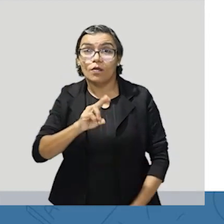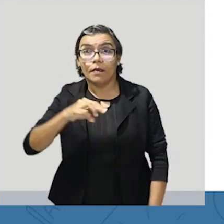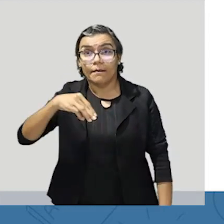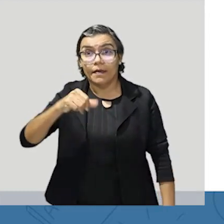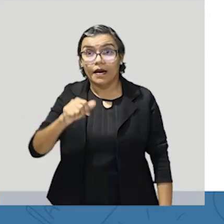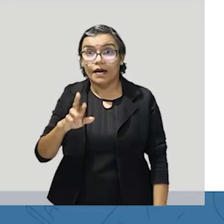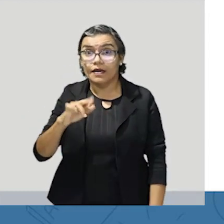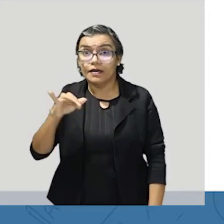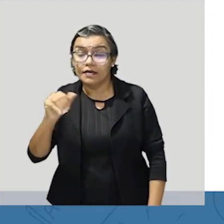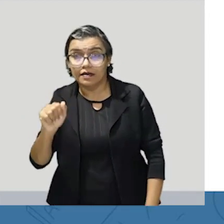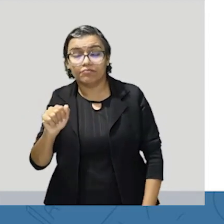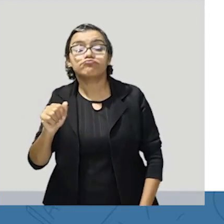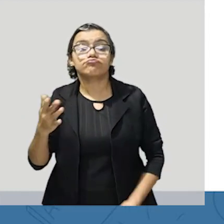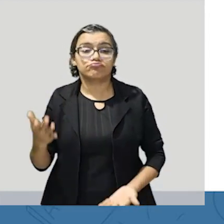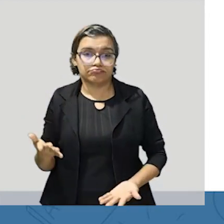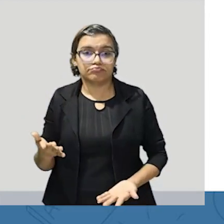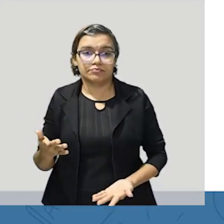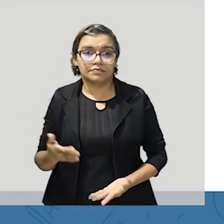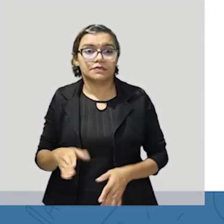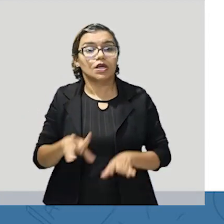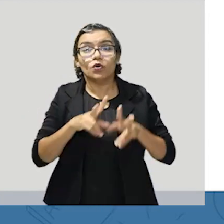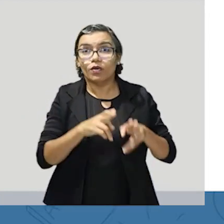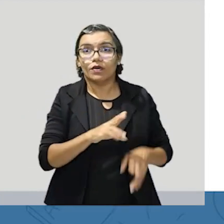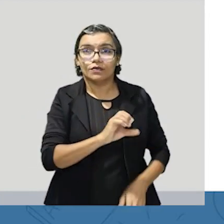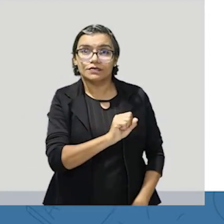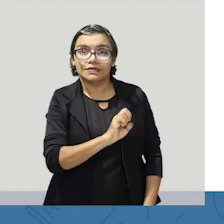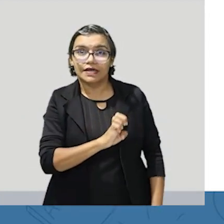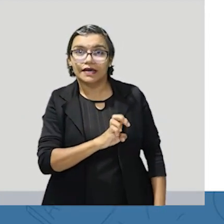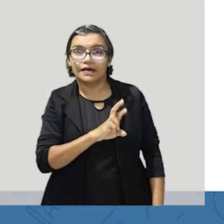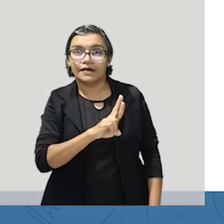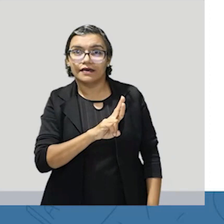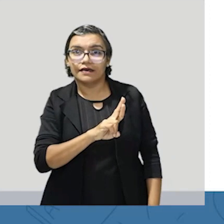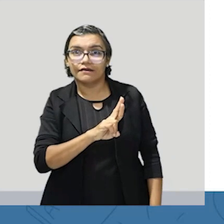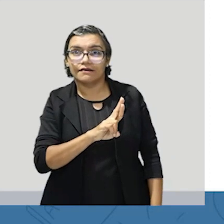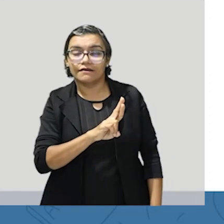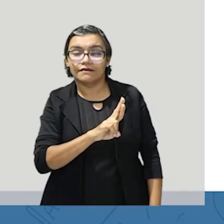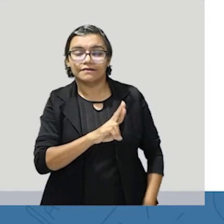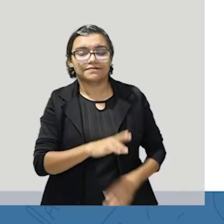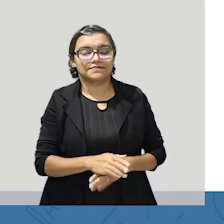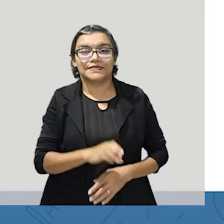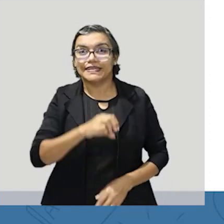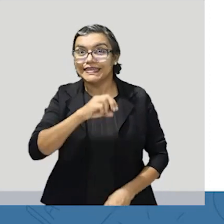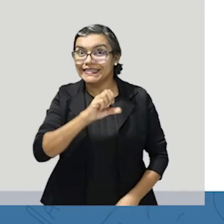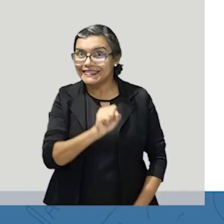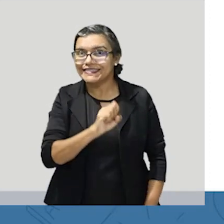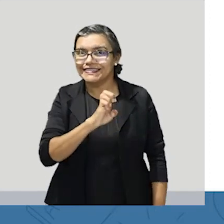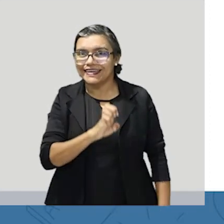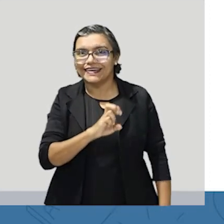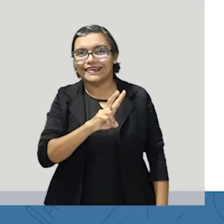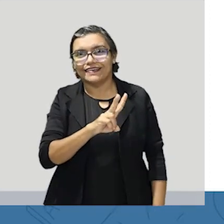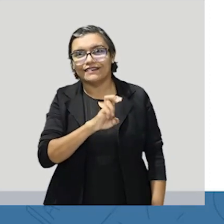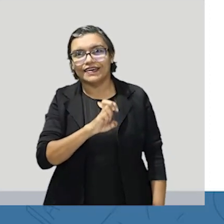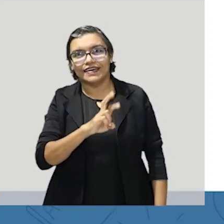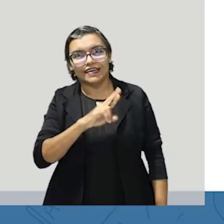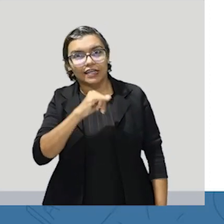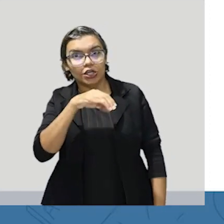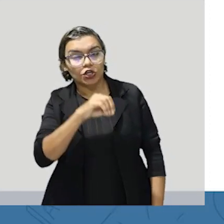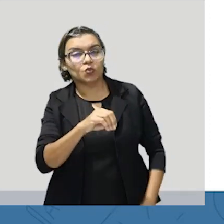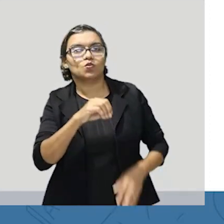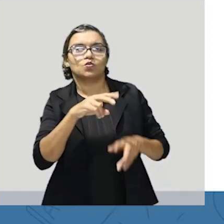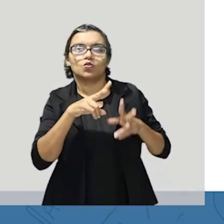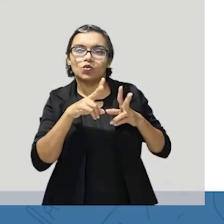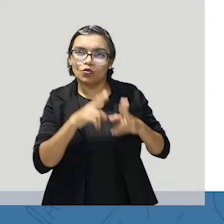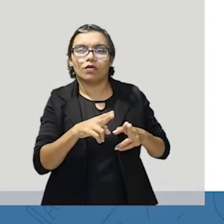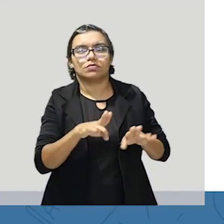comum entenderam que é o que ele faz com o nome Severino homenagearam homenagearam o santo bom